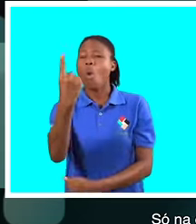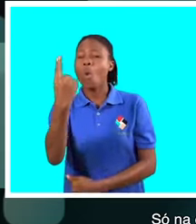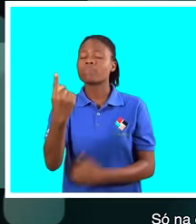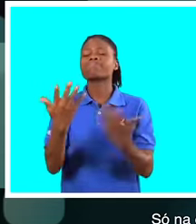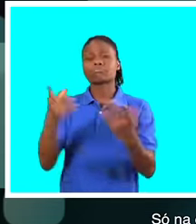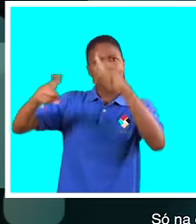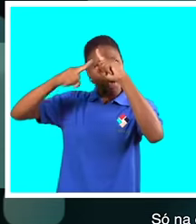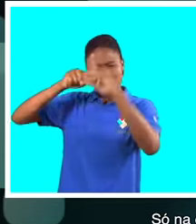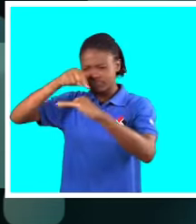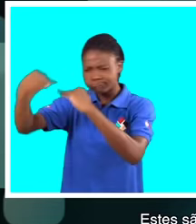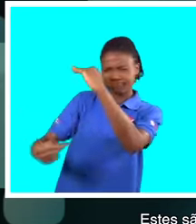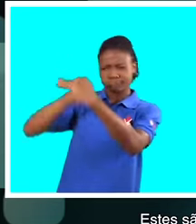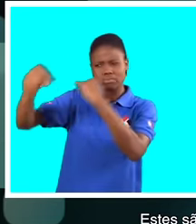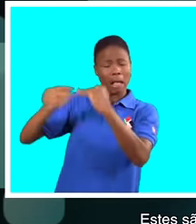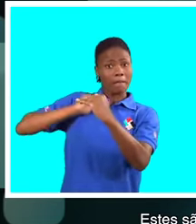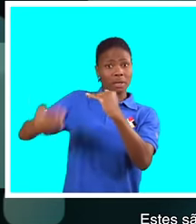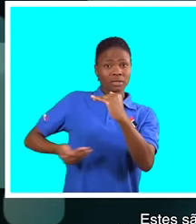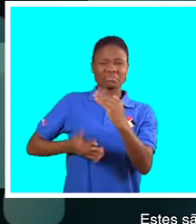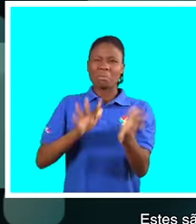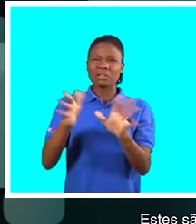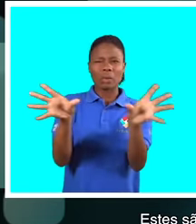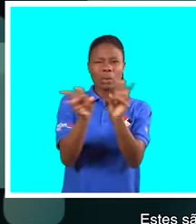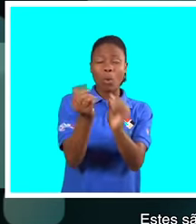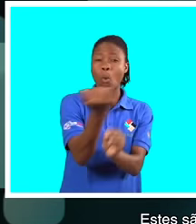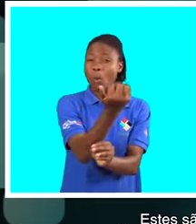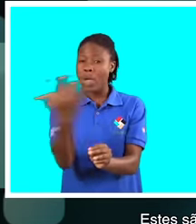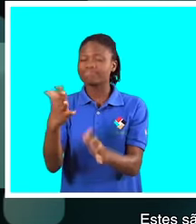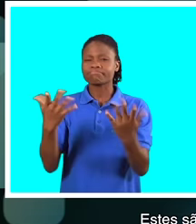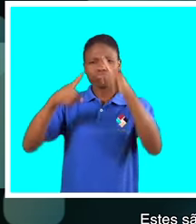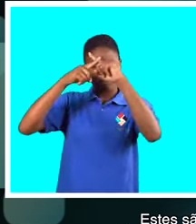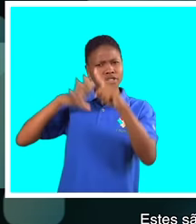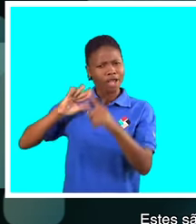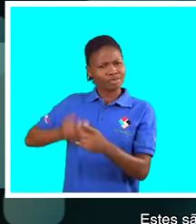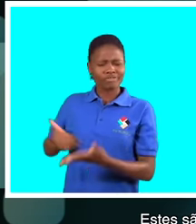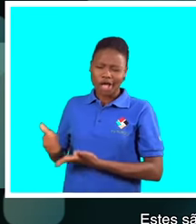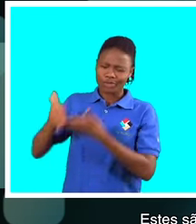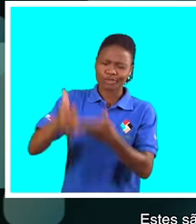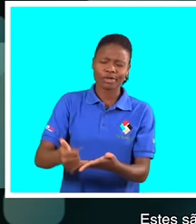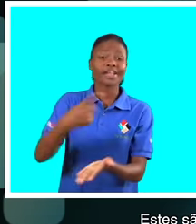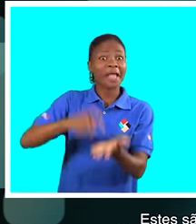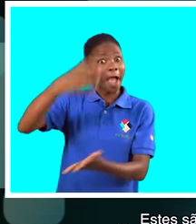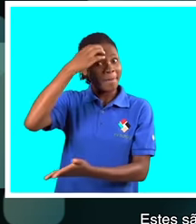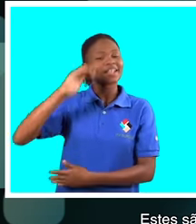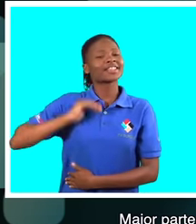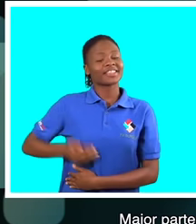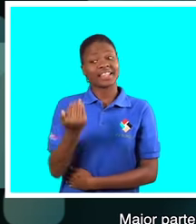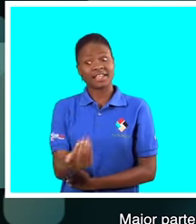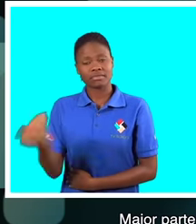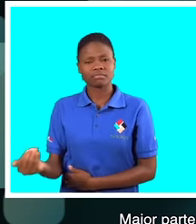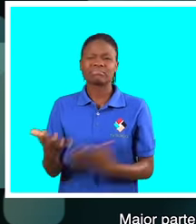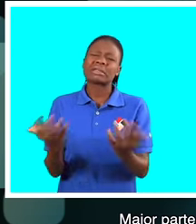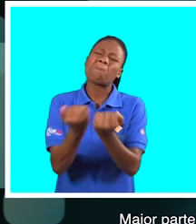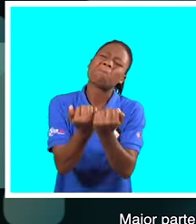sexualmente durante o ano passado. Estes são números registrados pelo Gabinete de Atendimento a Mulher e Criança na cidade de Maputo.